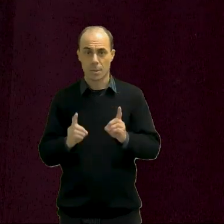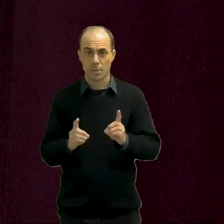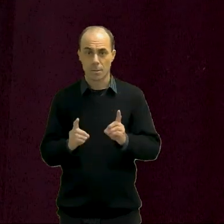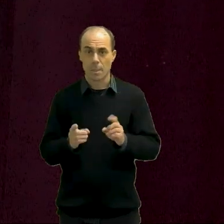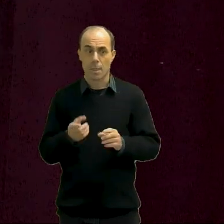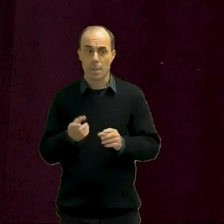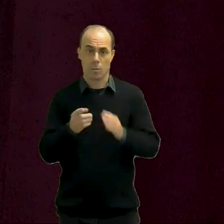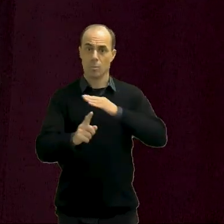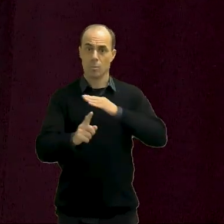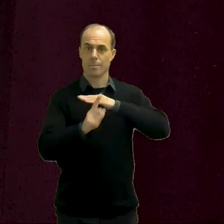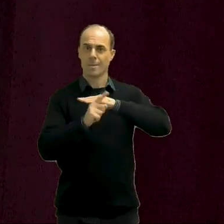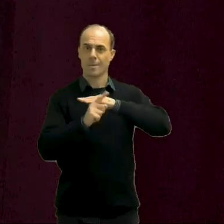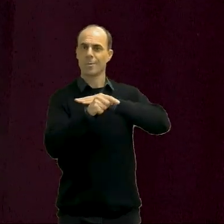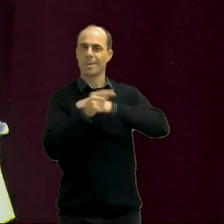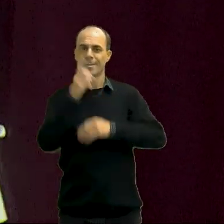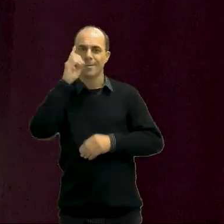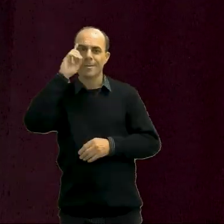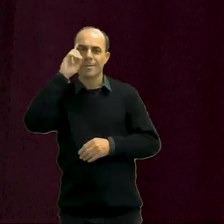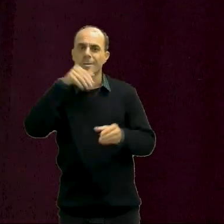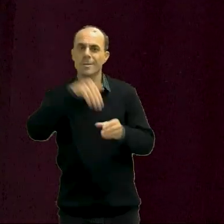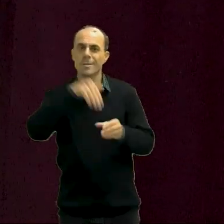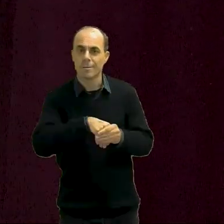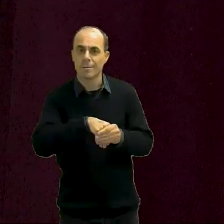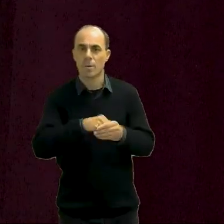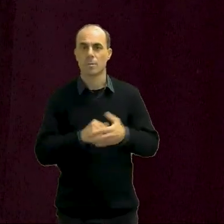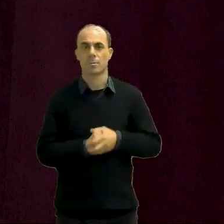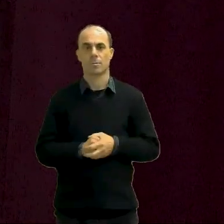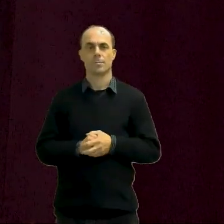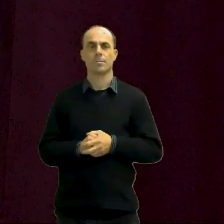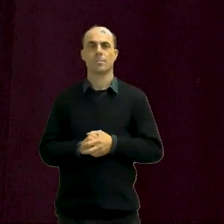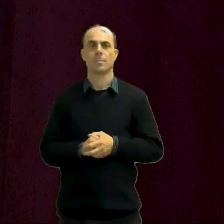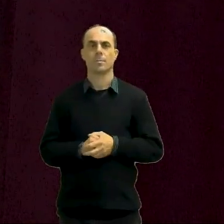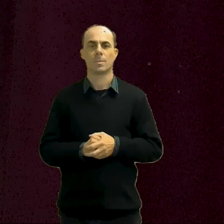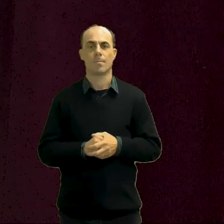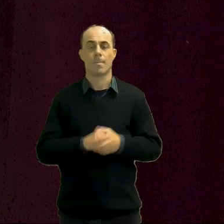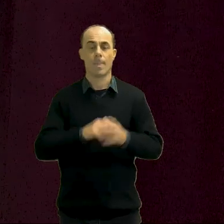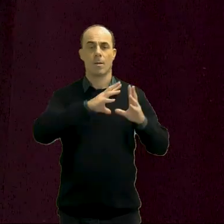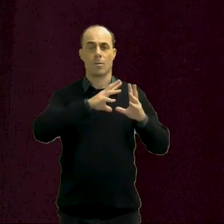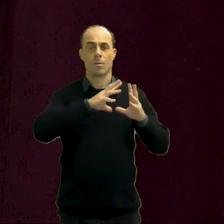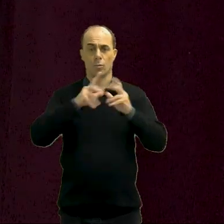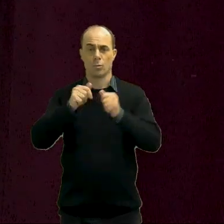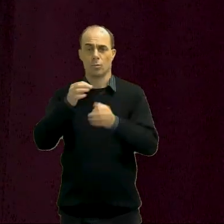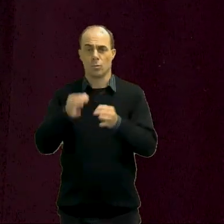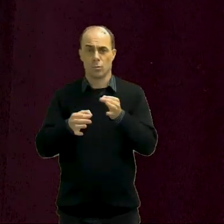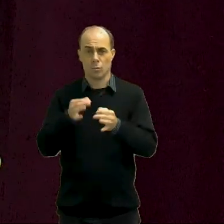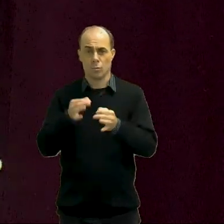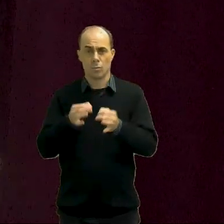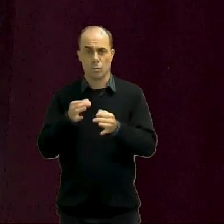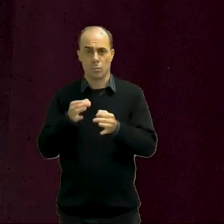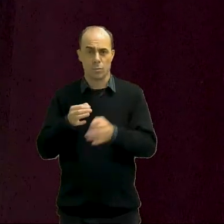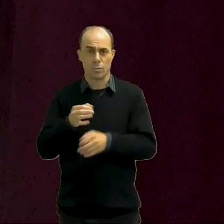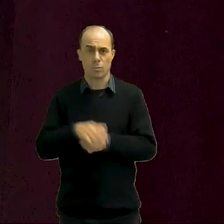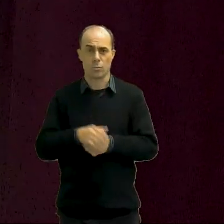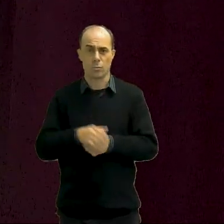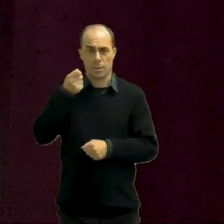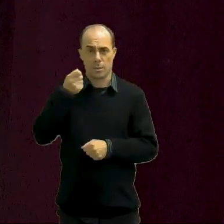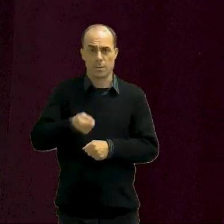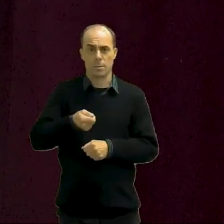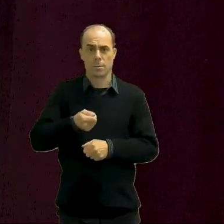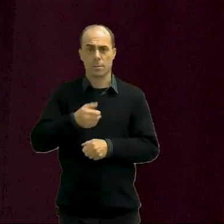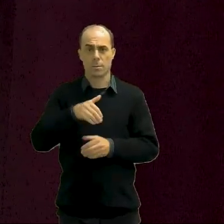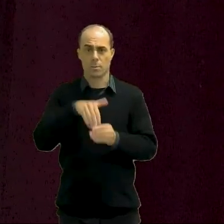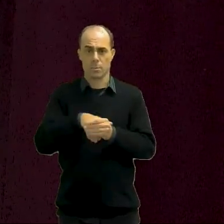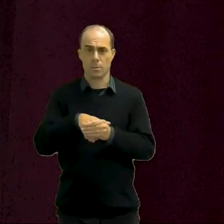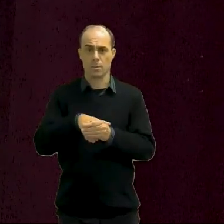e todos os juízes eleitorais estão eh eh procurando essas pessoas até porque não Não elas